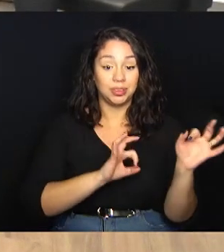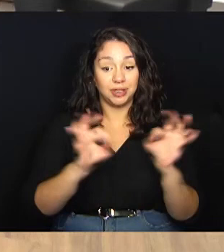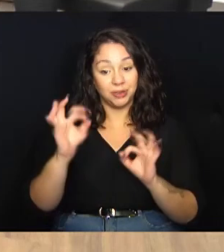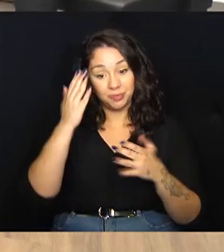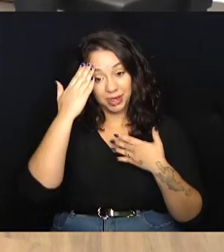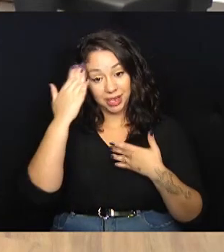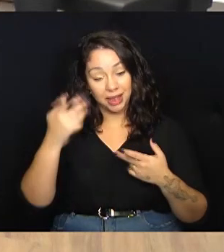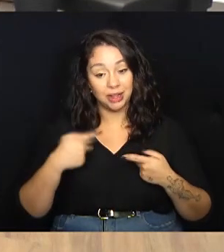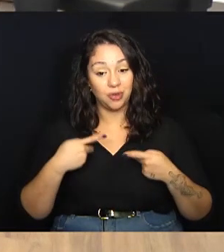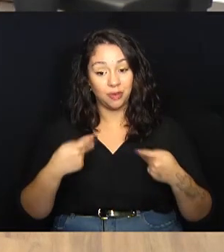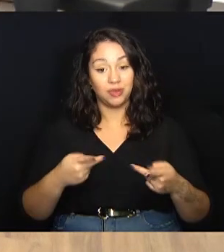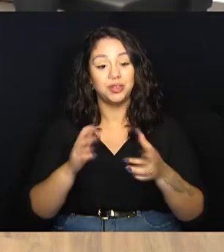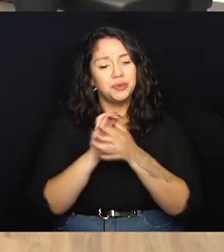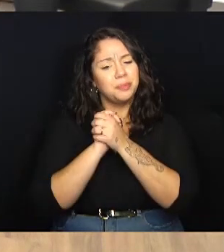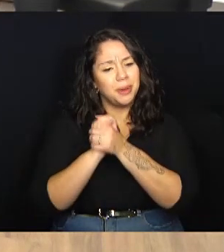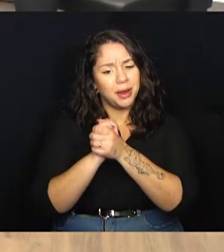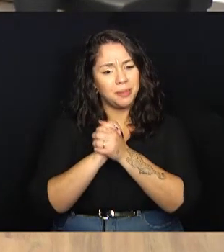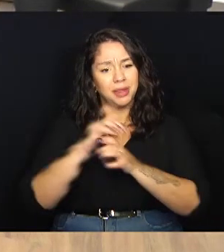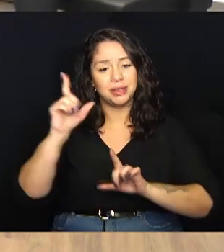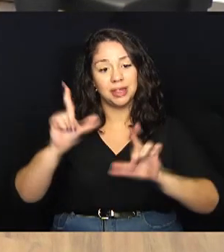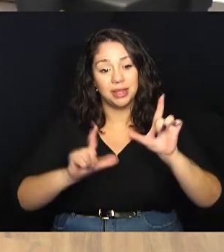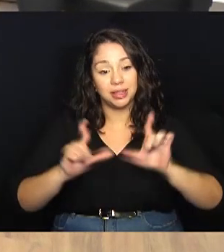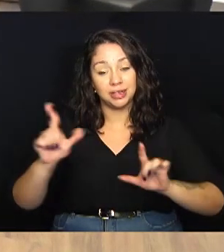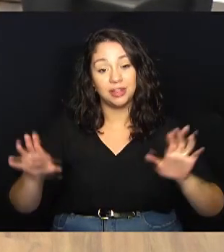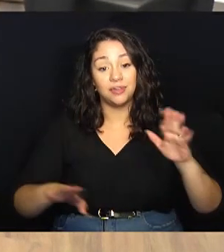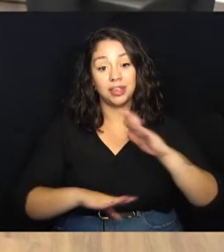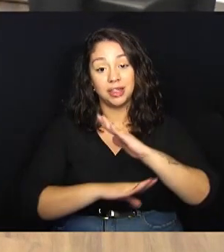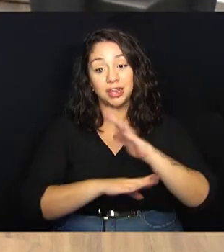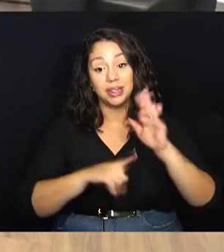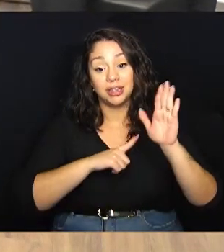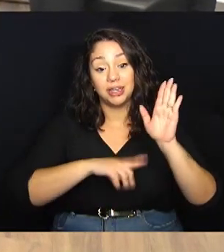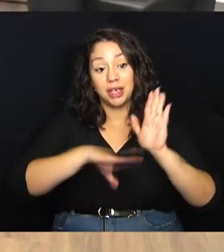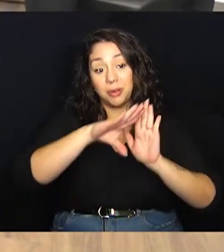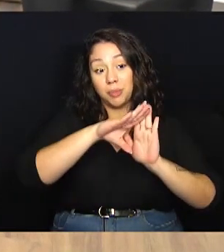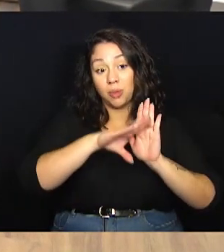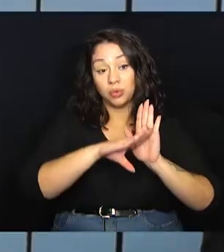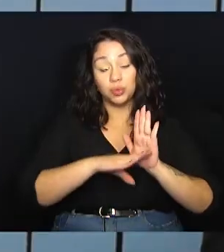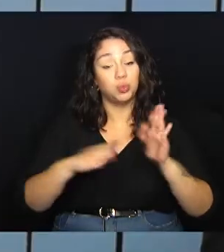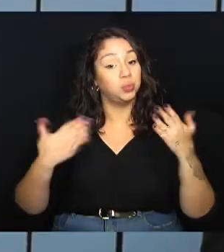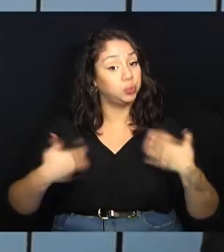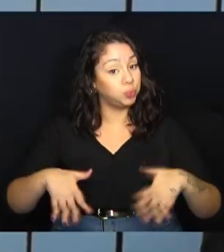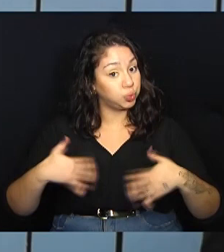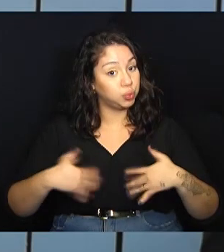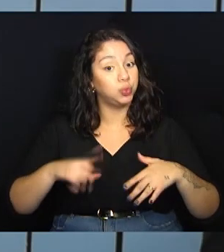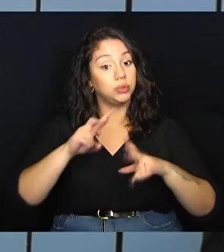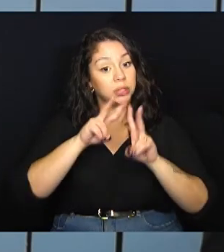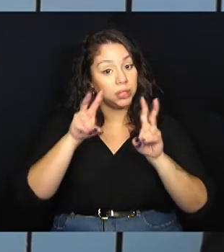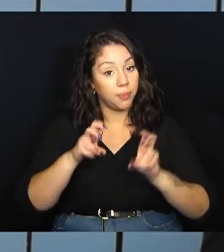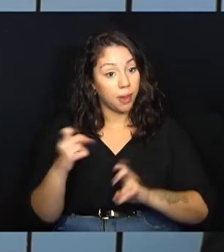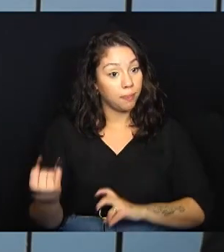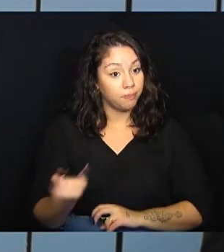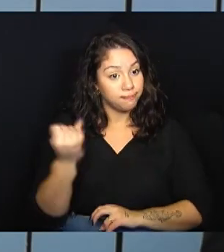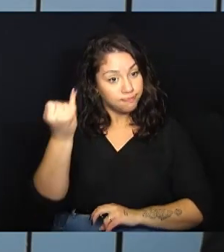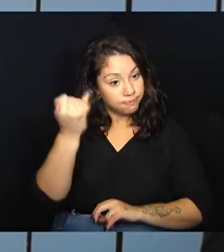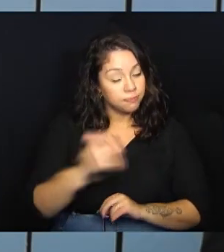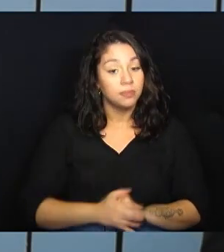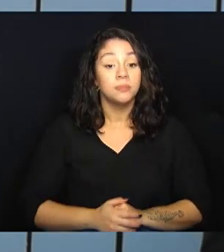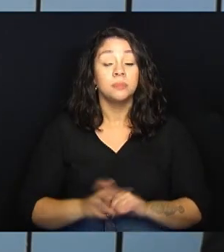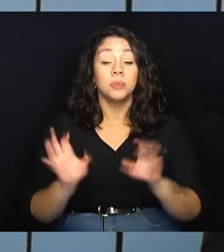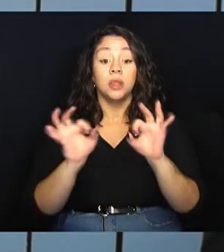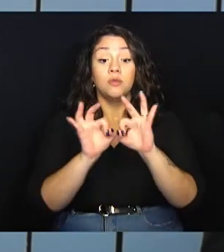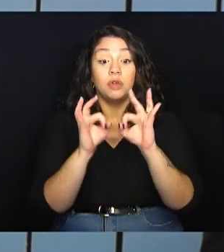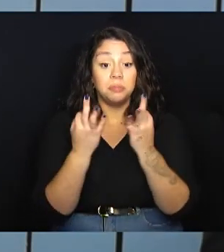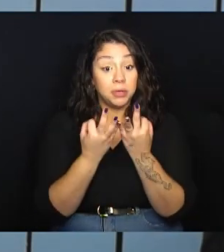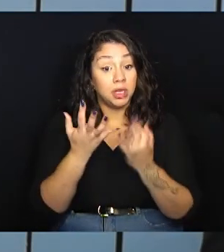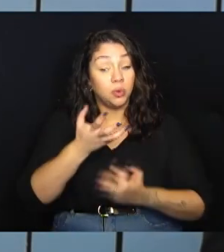parabéns pela TV Câmara para trazer à pauta um tema de tanta importância. A família